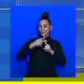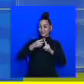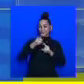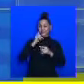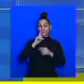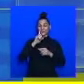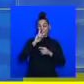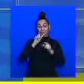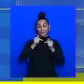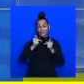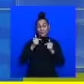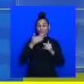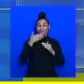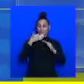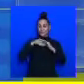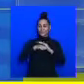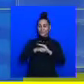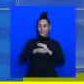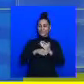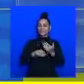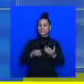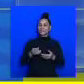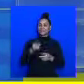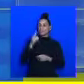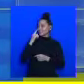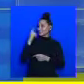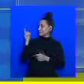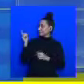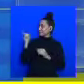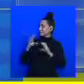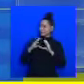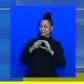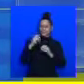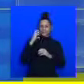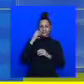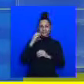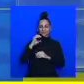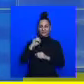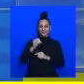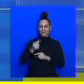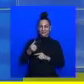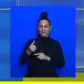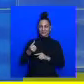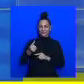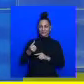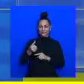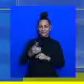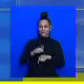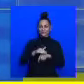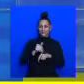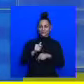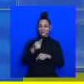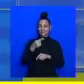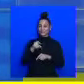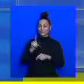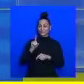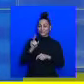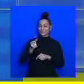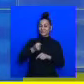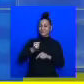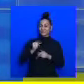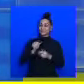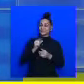Dia de Sorte. Agora, Time Mania, bola rosa, 06. Rosa, 06. Vamos chamar a sétima e